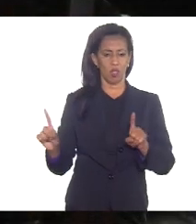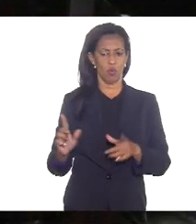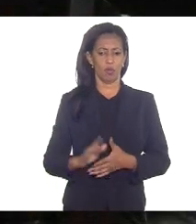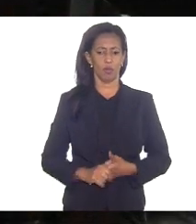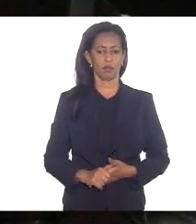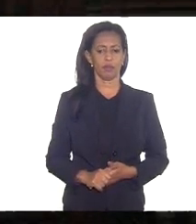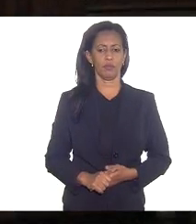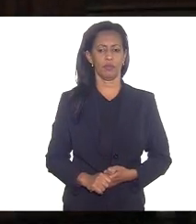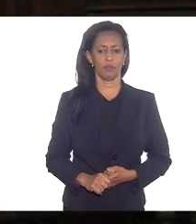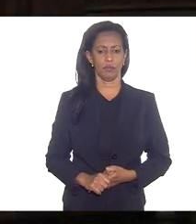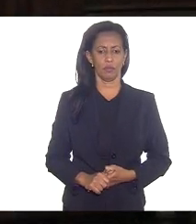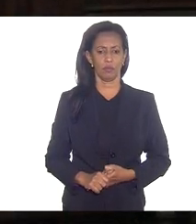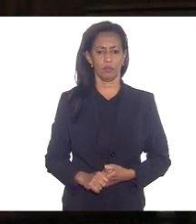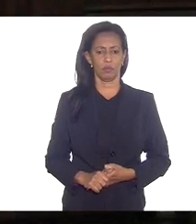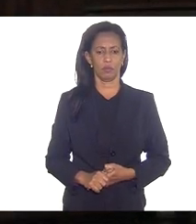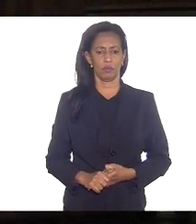favor.